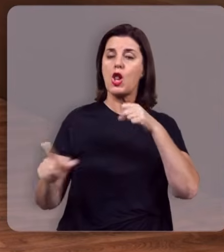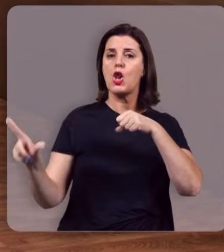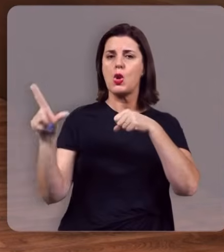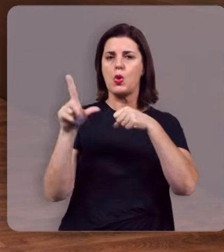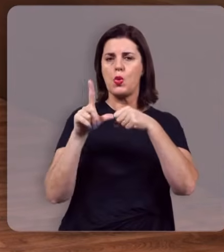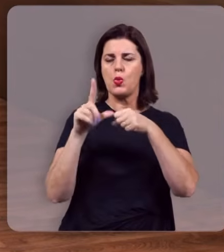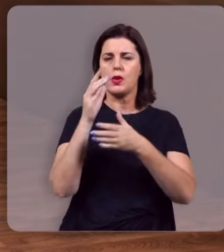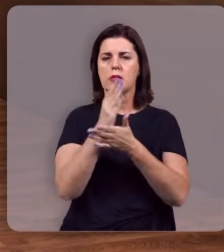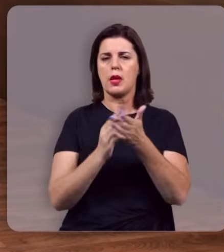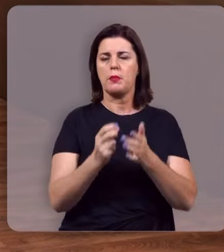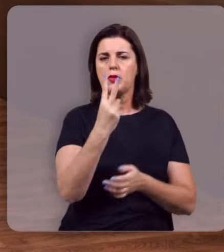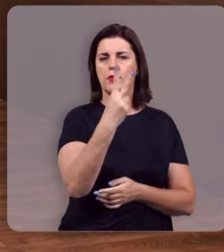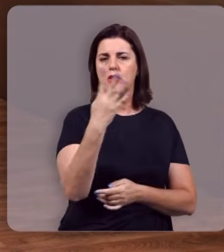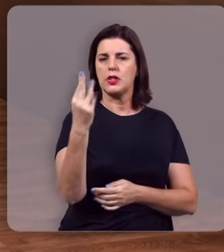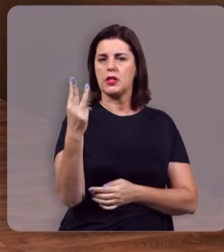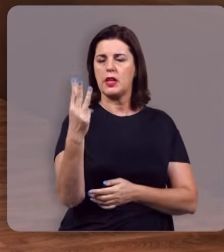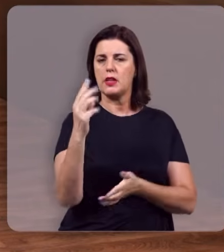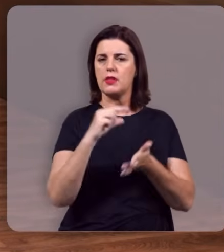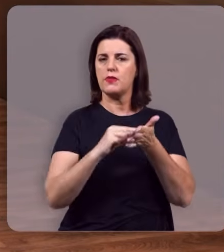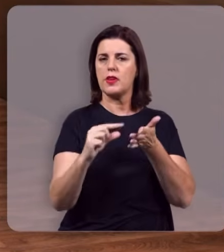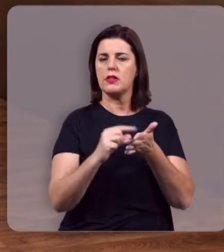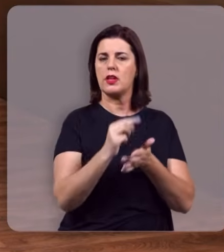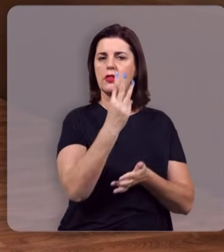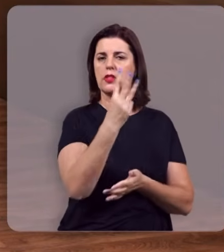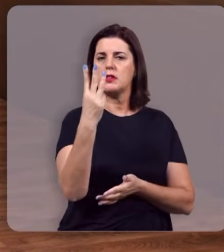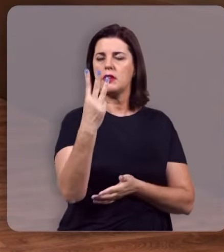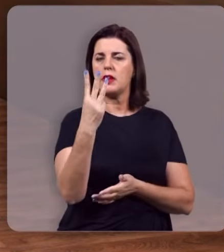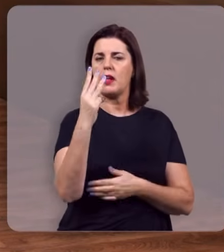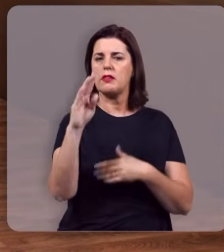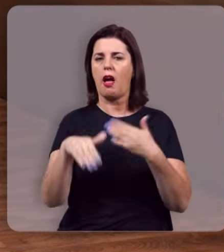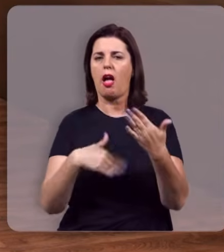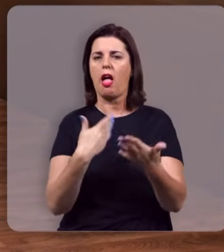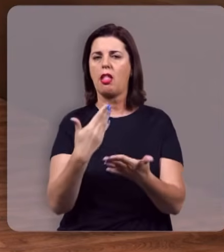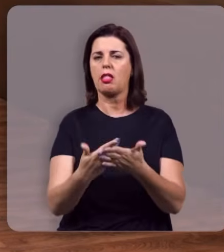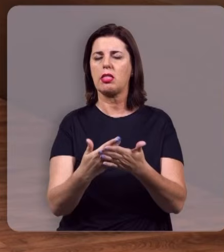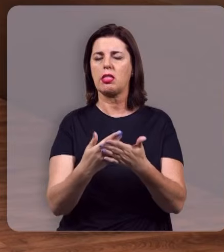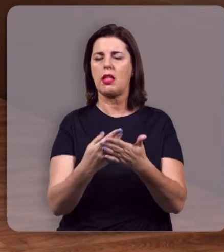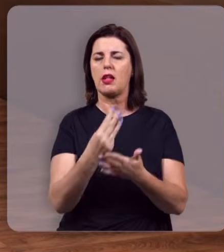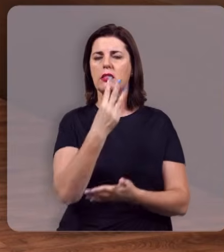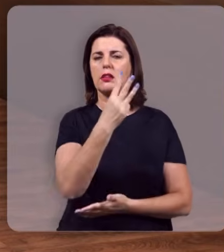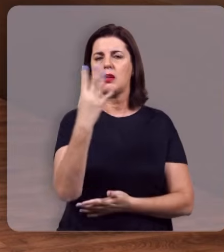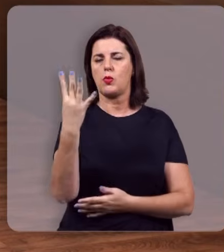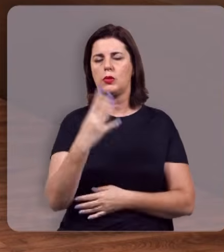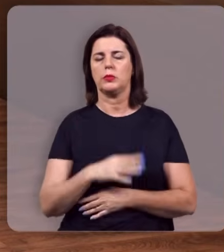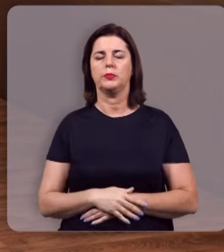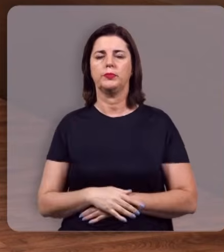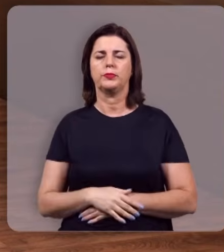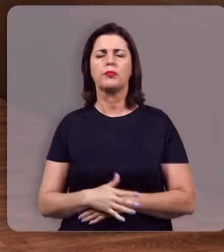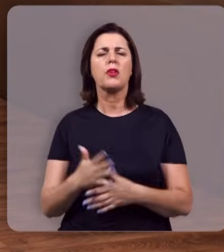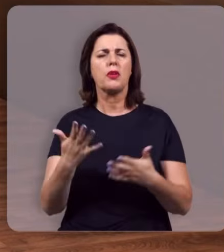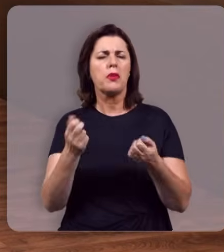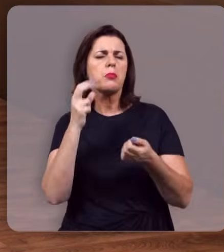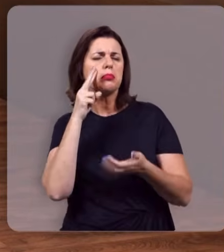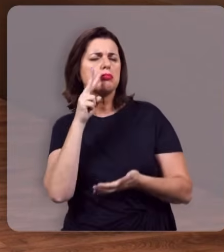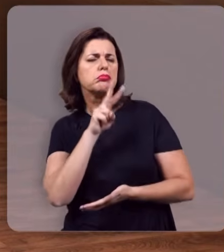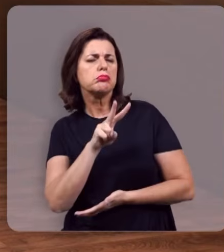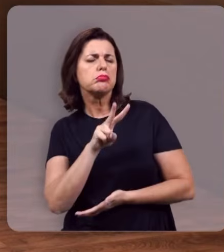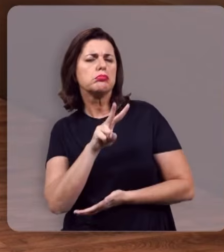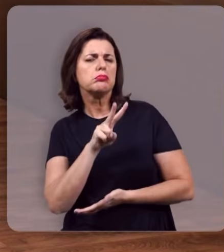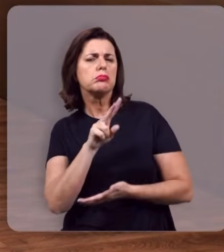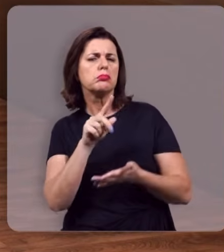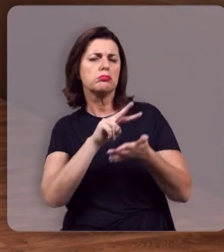em Lucas 23, versos 33 e 34. Vamos